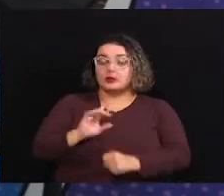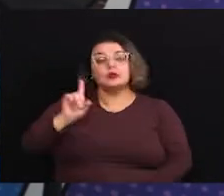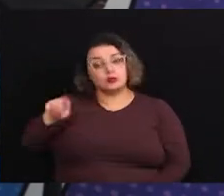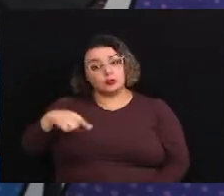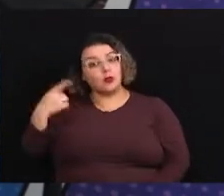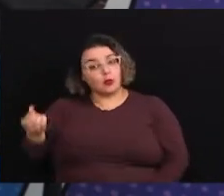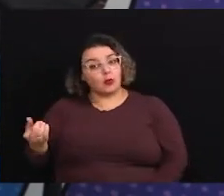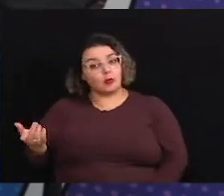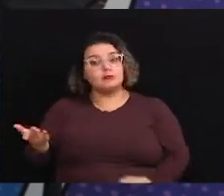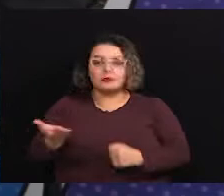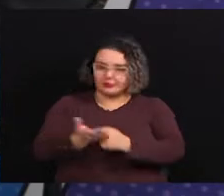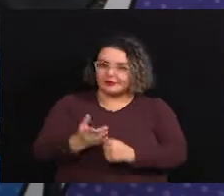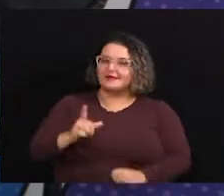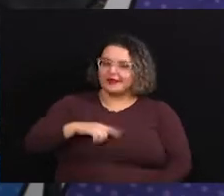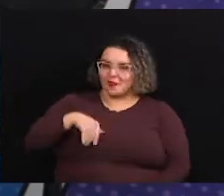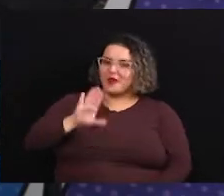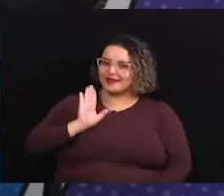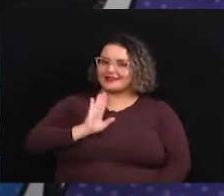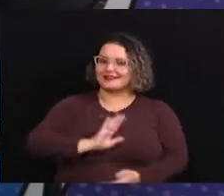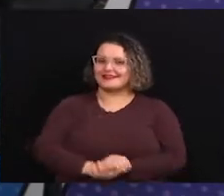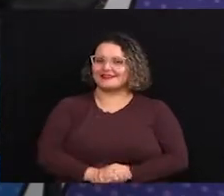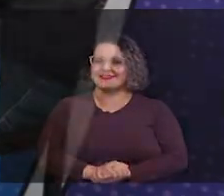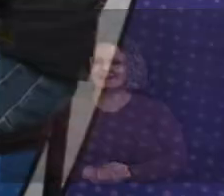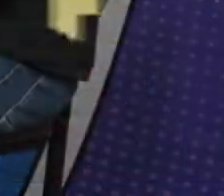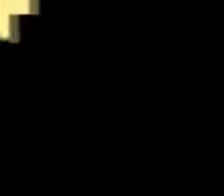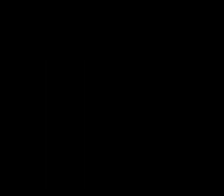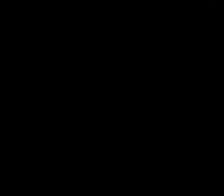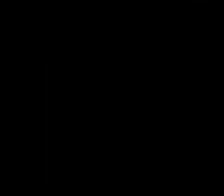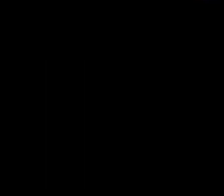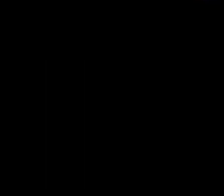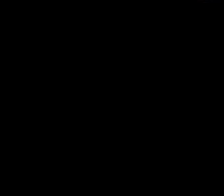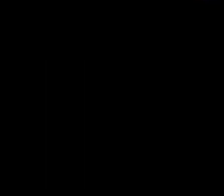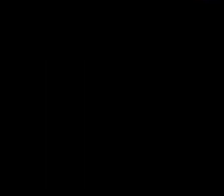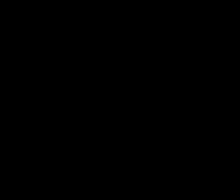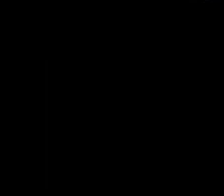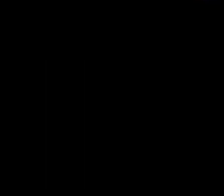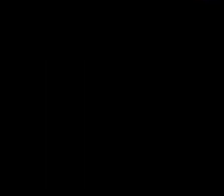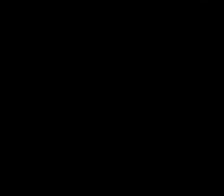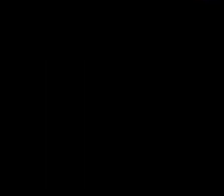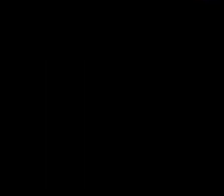rápido intervalo e no próximo bloco você já sabe, tem mais.